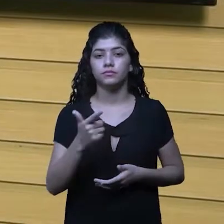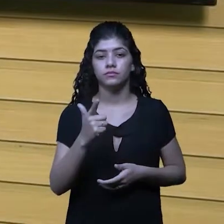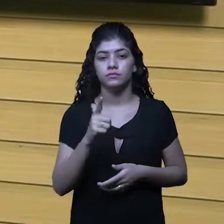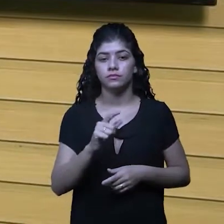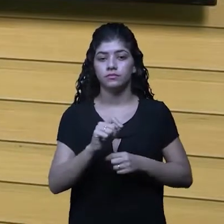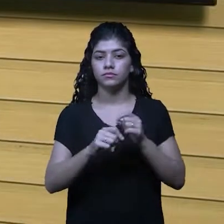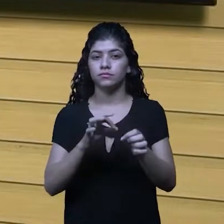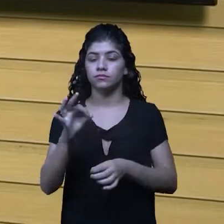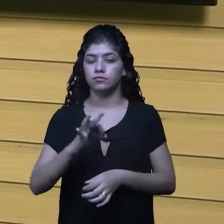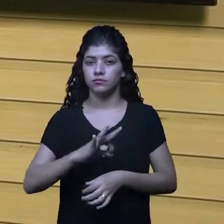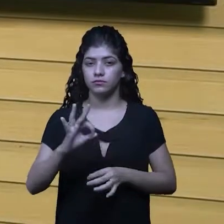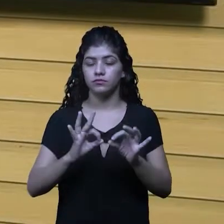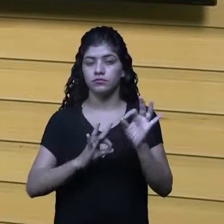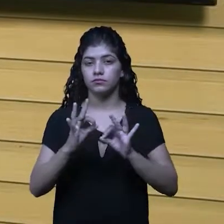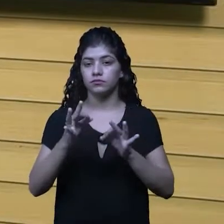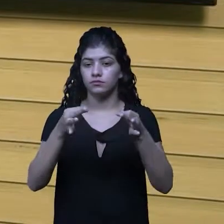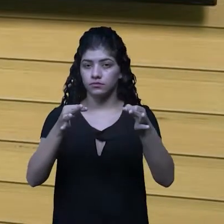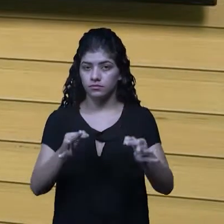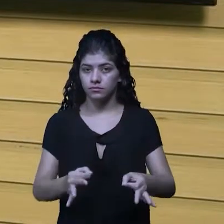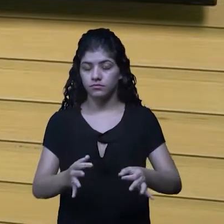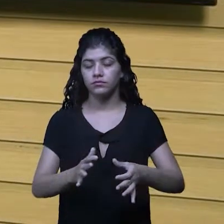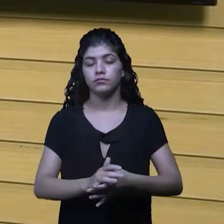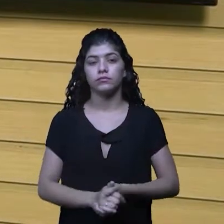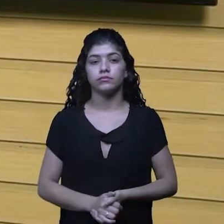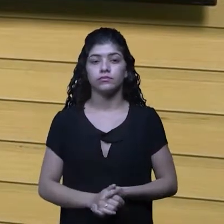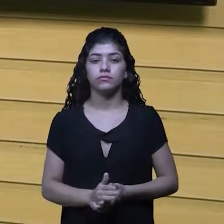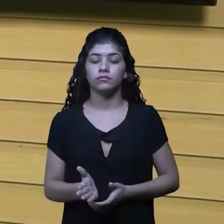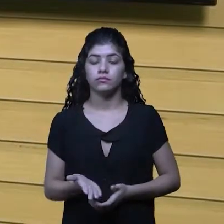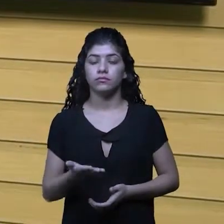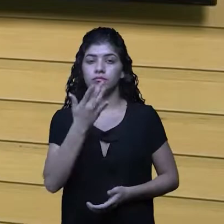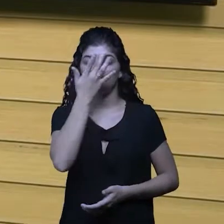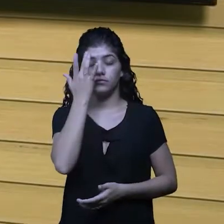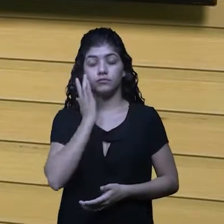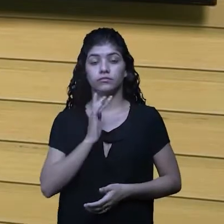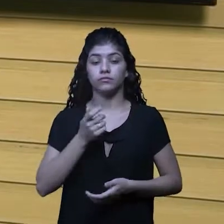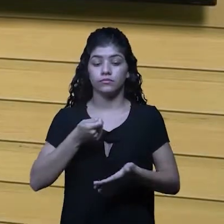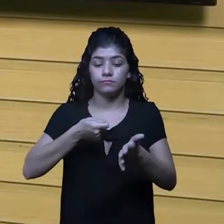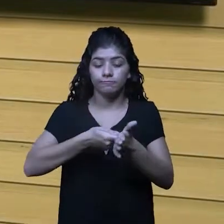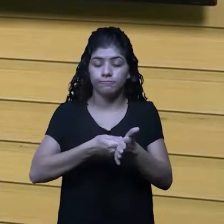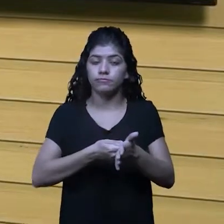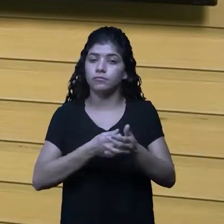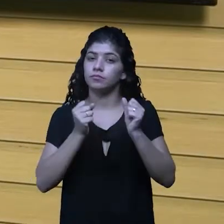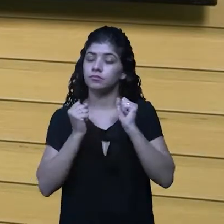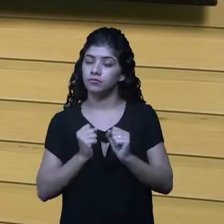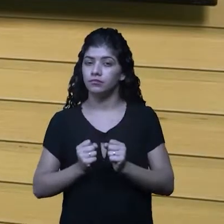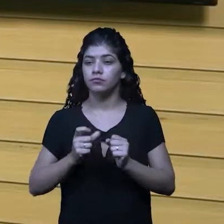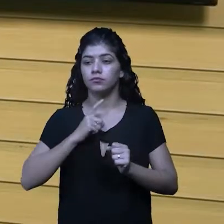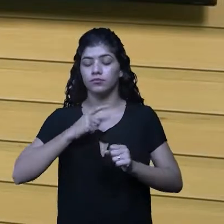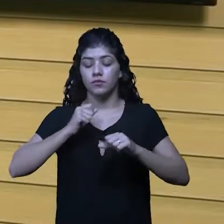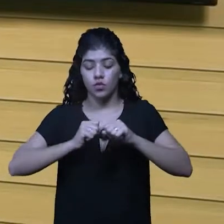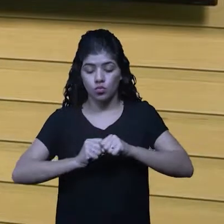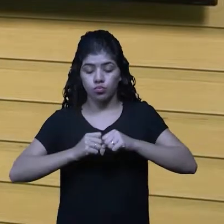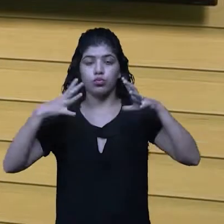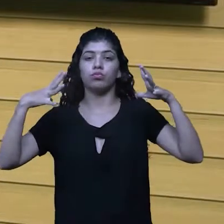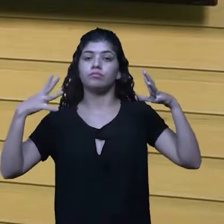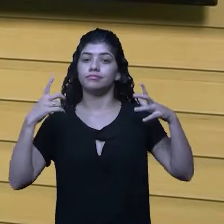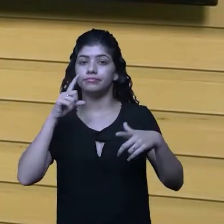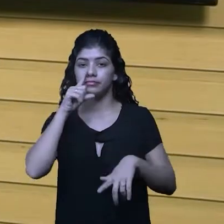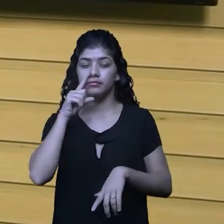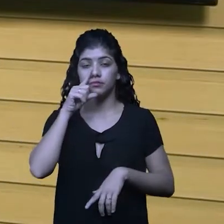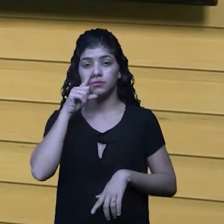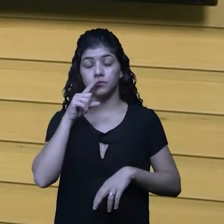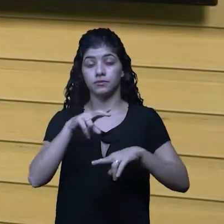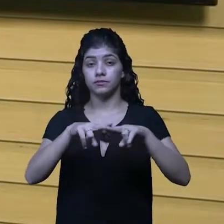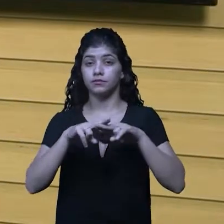tiver calibrado da forma correta, aquele instrumento, tá? Quem estiver operando ali pode sim sofrer um acidente. Então, por isso,